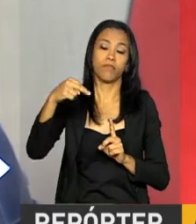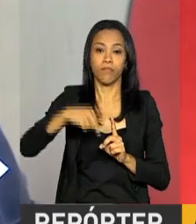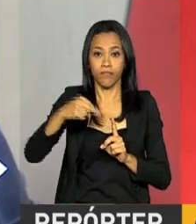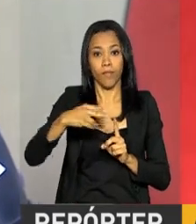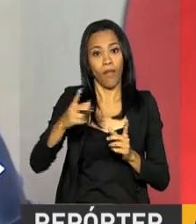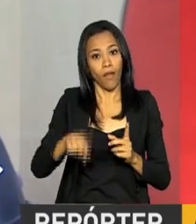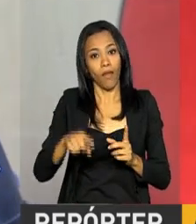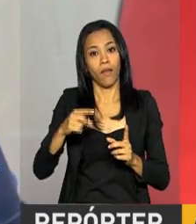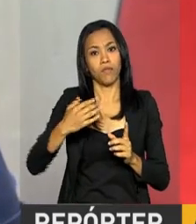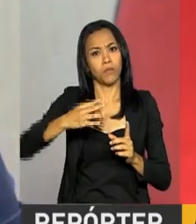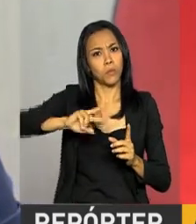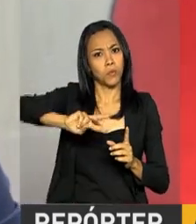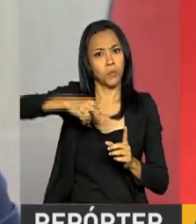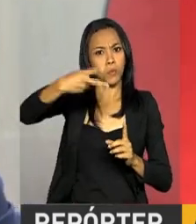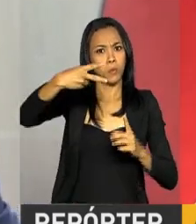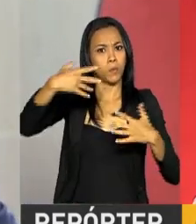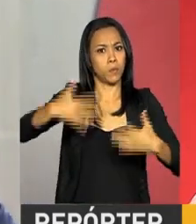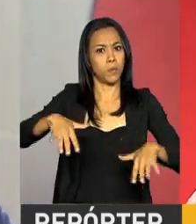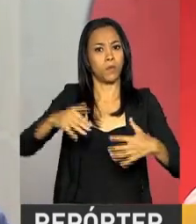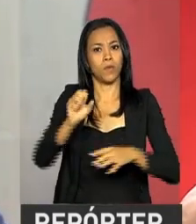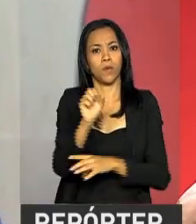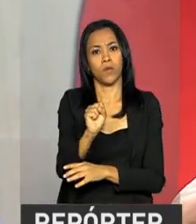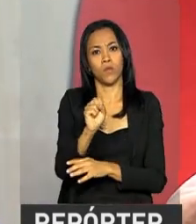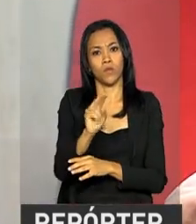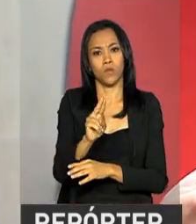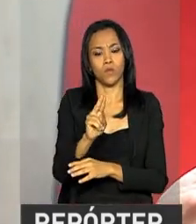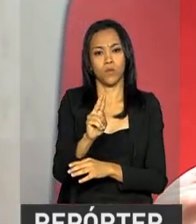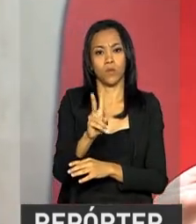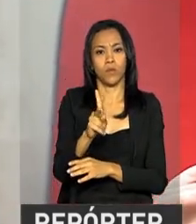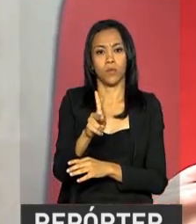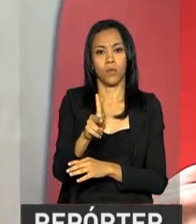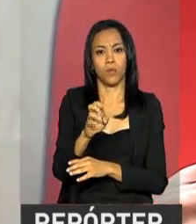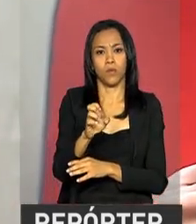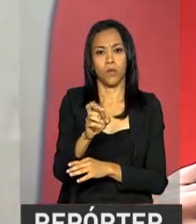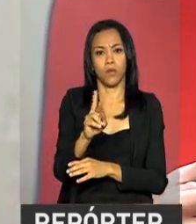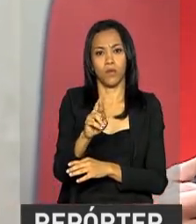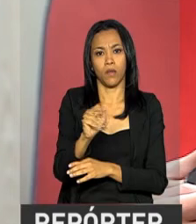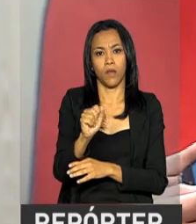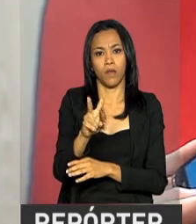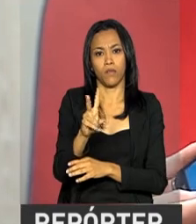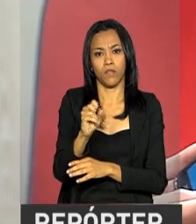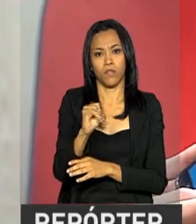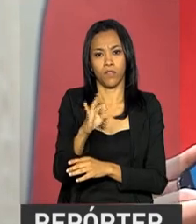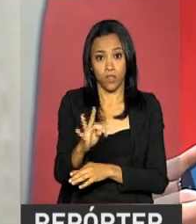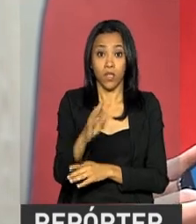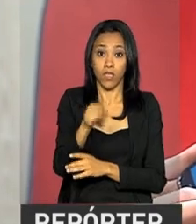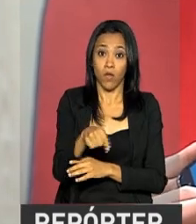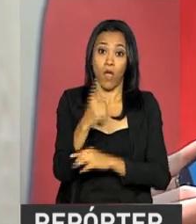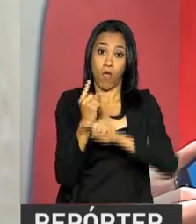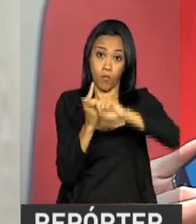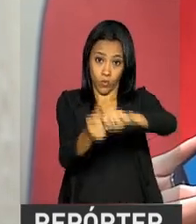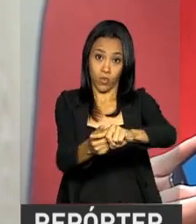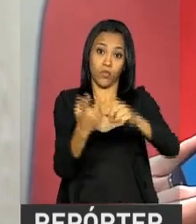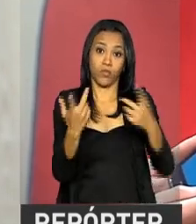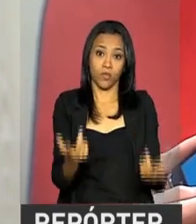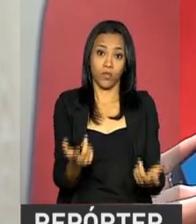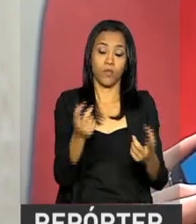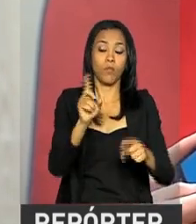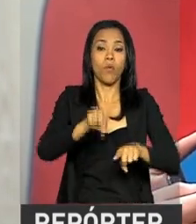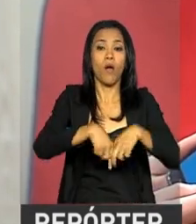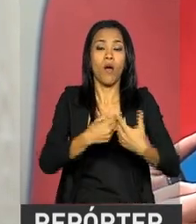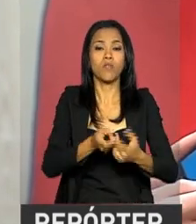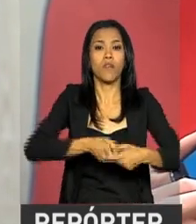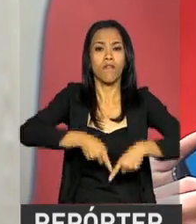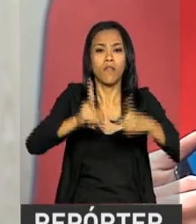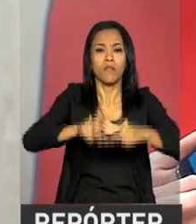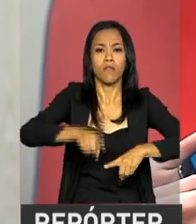têm superávites consideráveis, então nós esperamos um resultado positivo, novamente com aumento de exportações